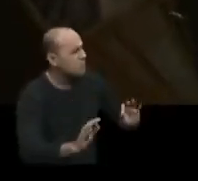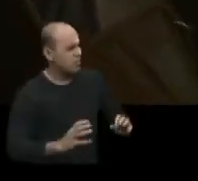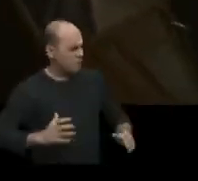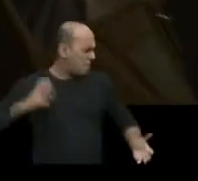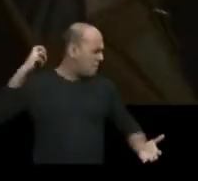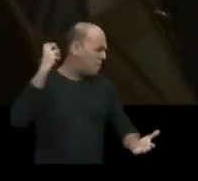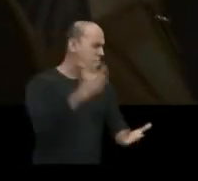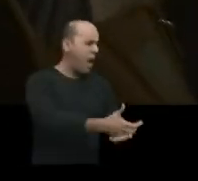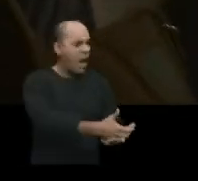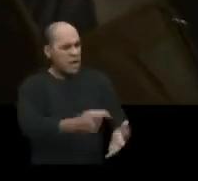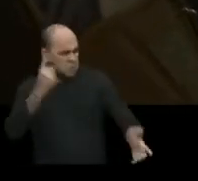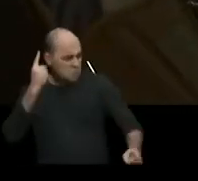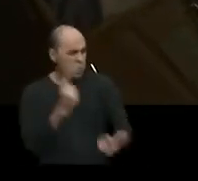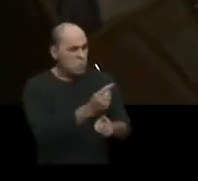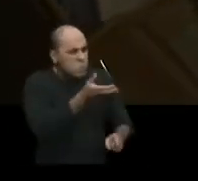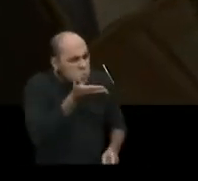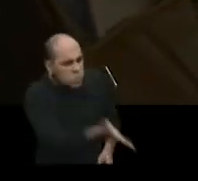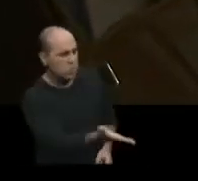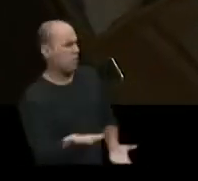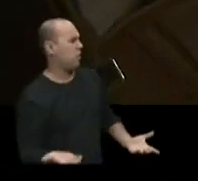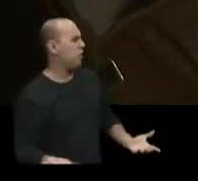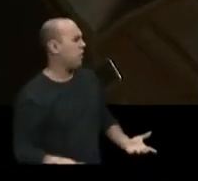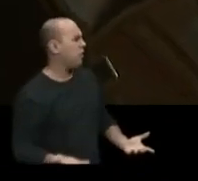para descobrir o que ocasionou esse AVC.